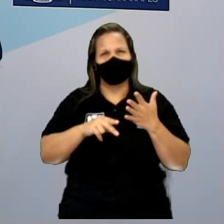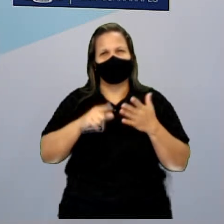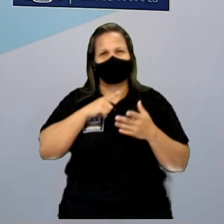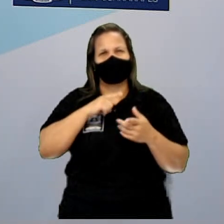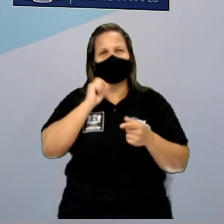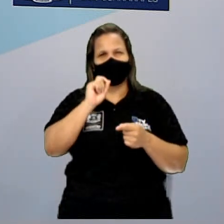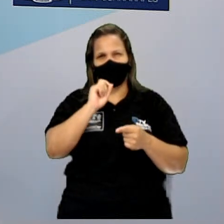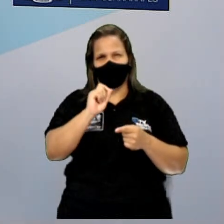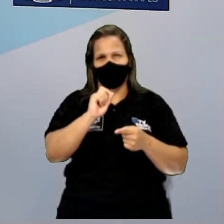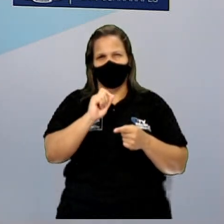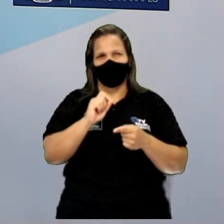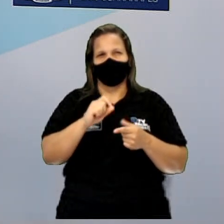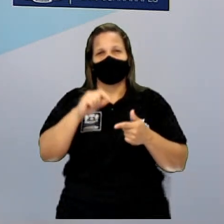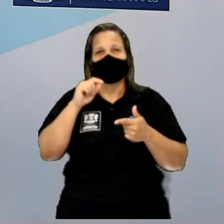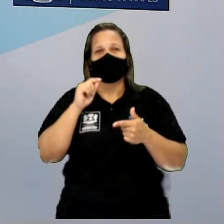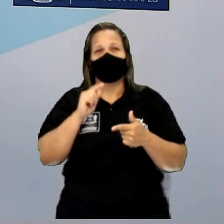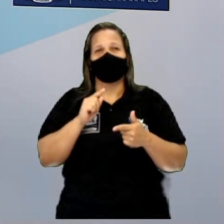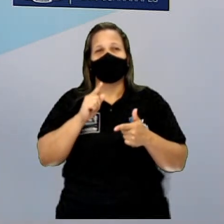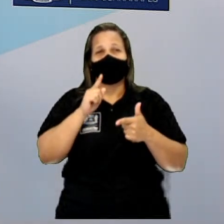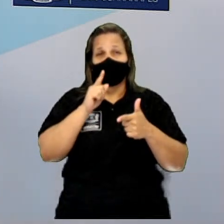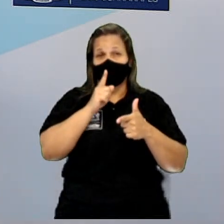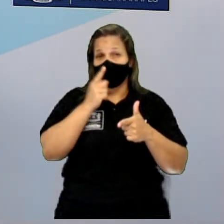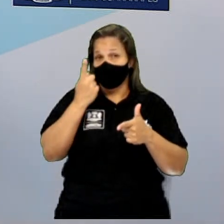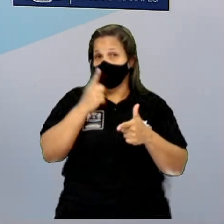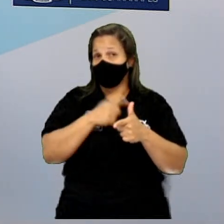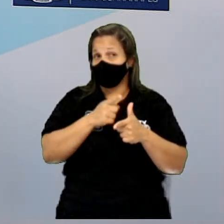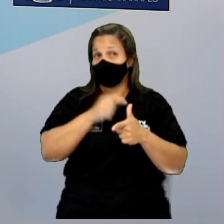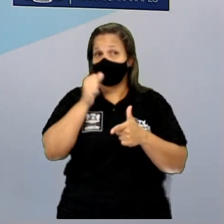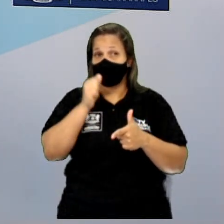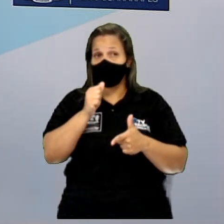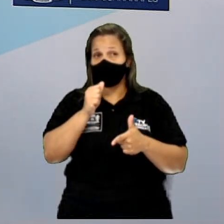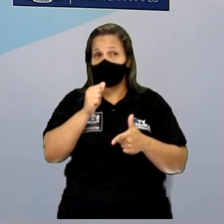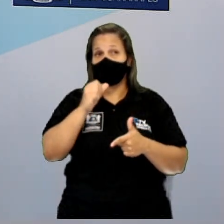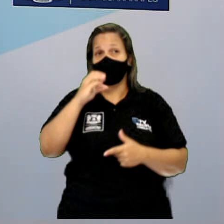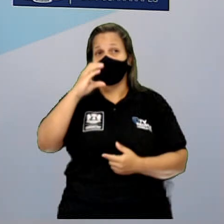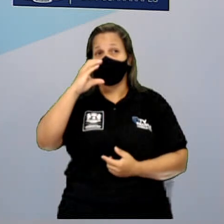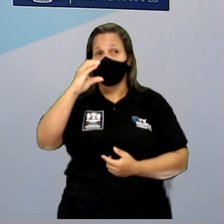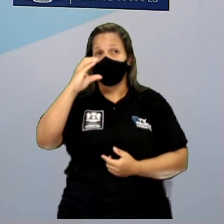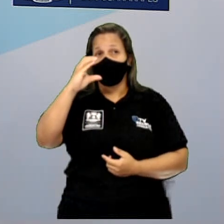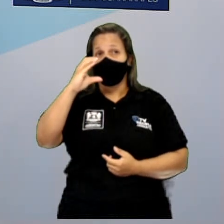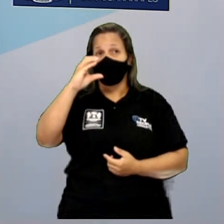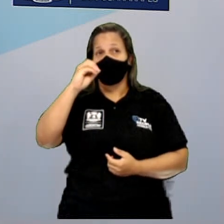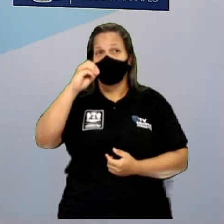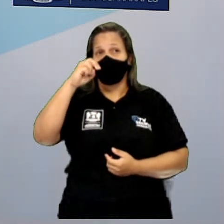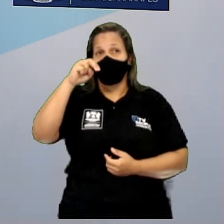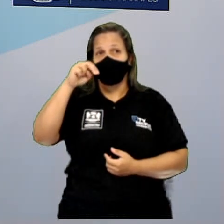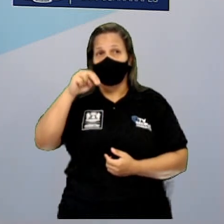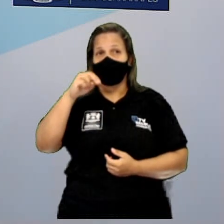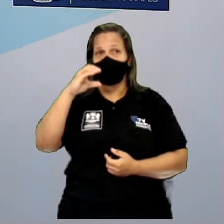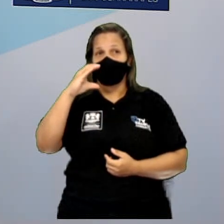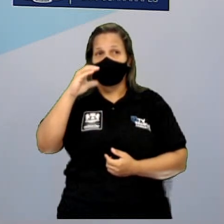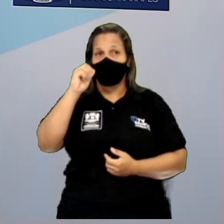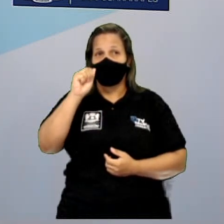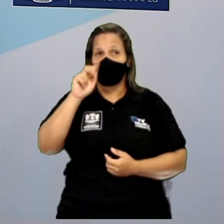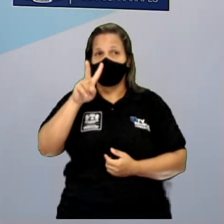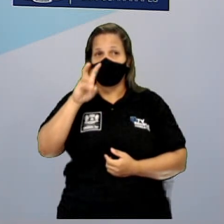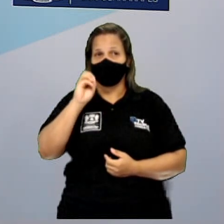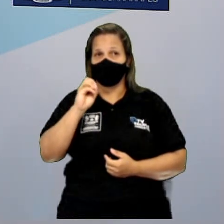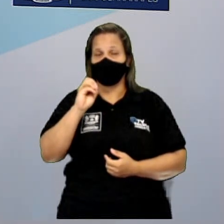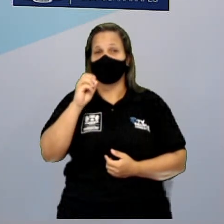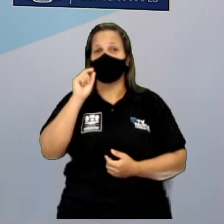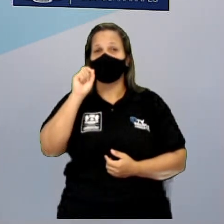utilizados, que é o espelho côncavo. Nessa imagem, a mão da pessoa está sendo aumentada por esse